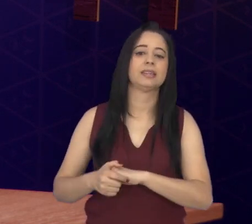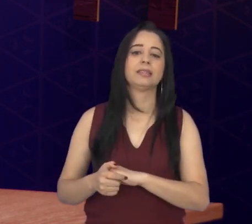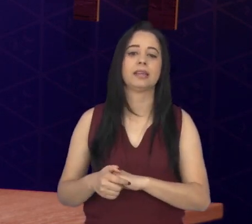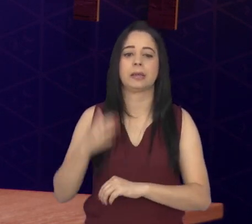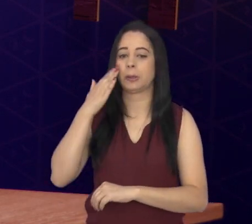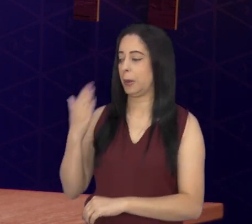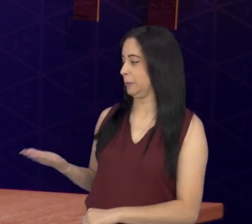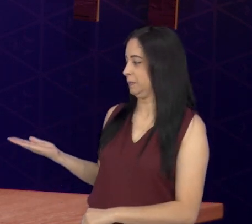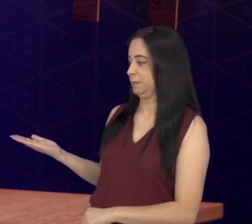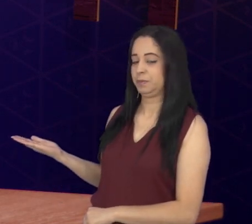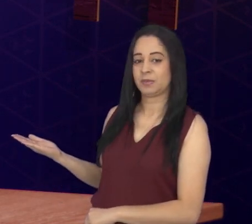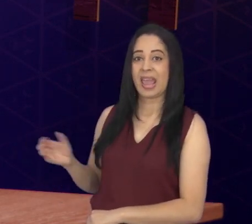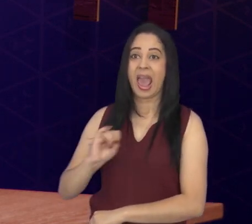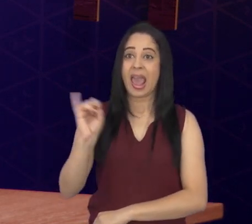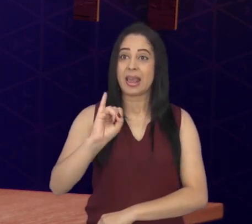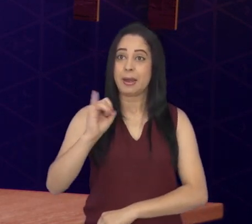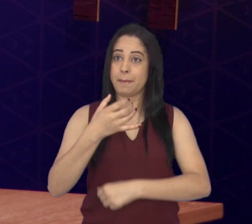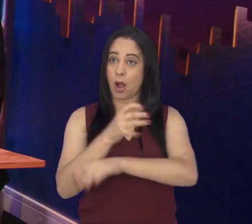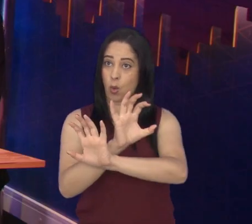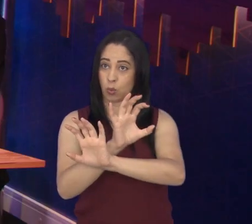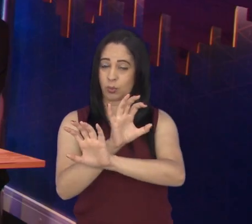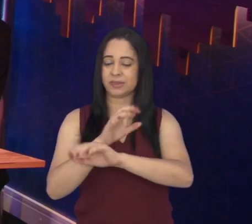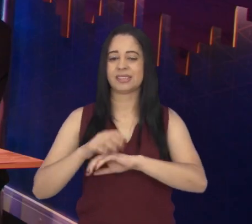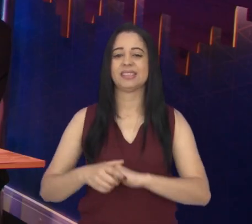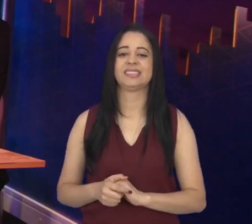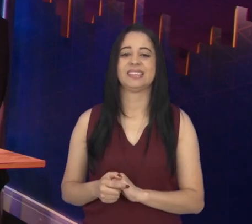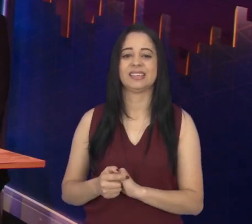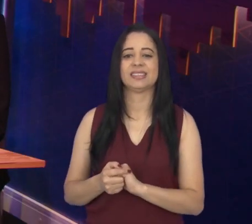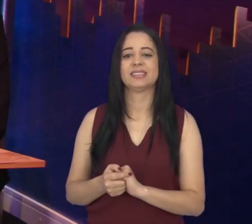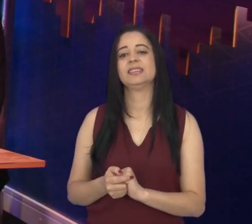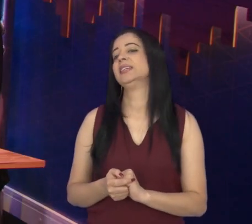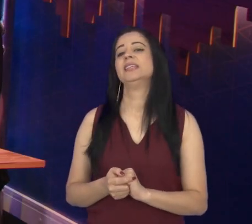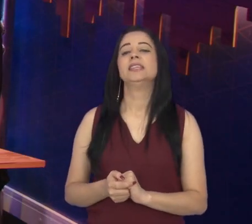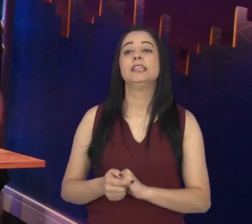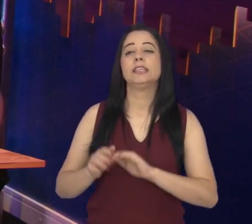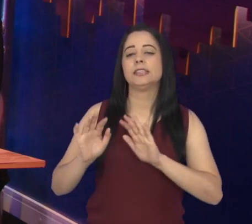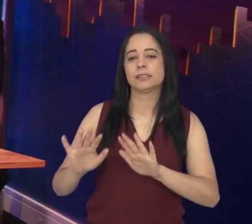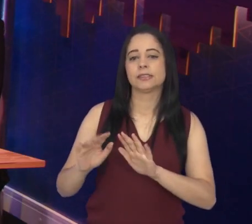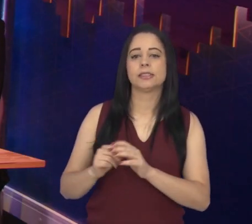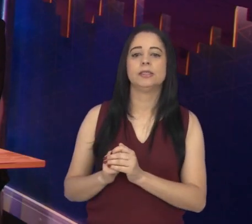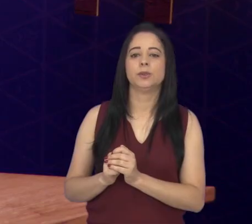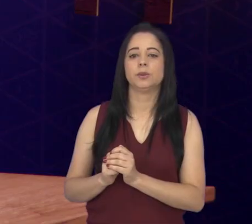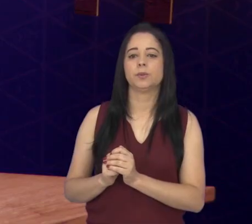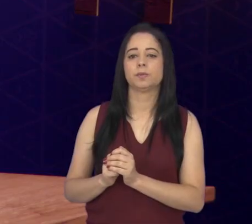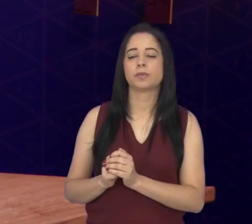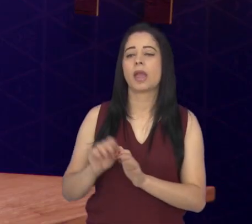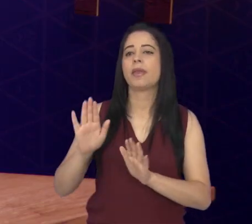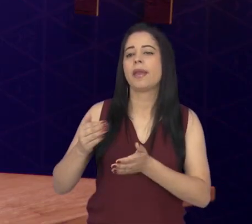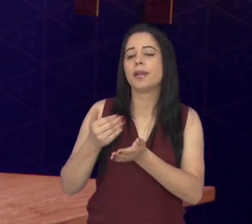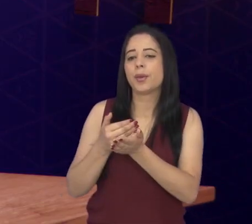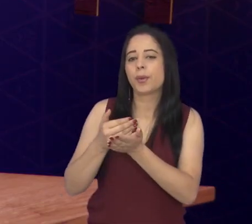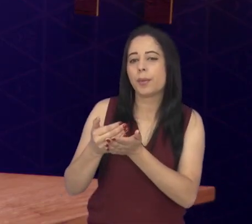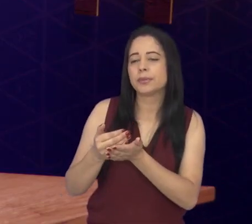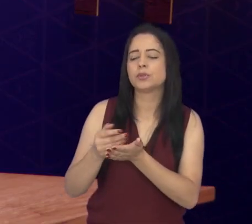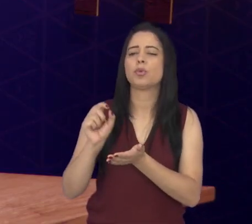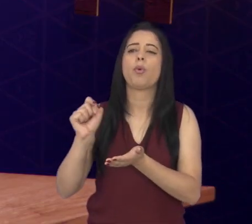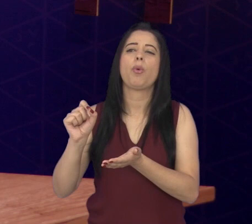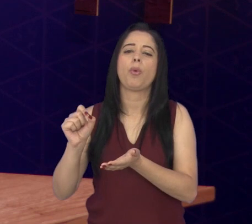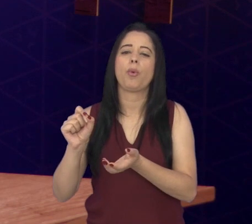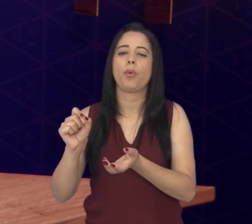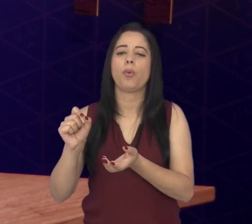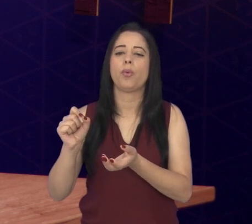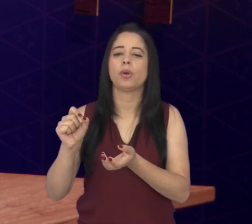época, né? O T'Chaka, pai do T'Challa, né? Sim. E ele começou a fazer